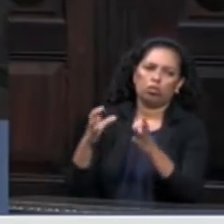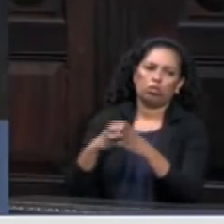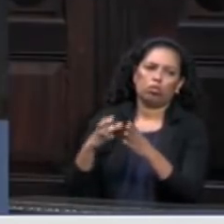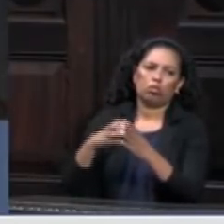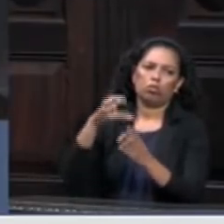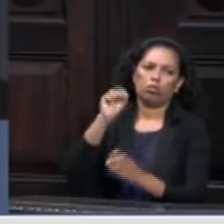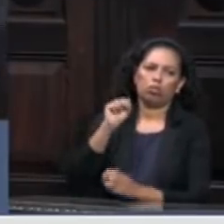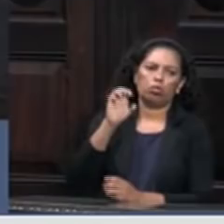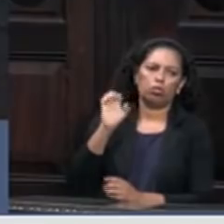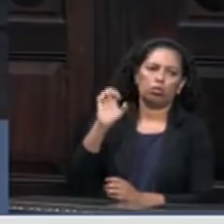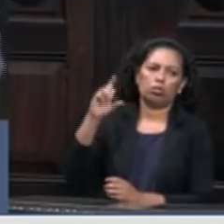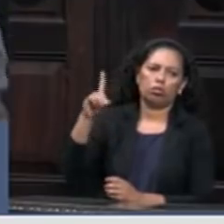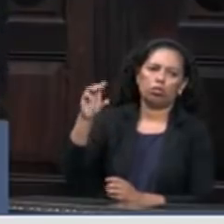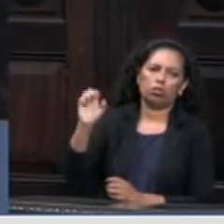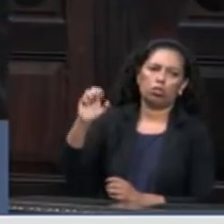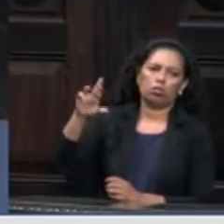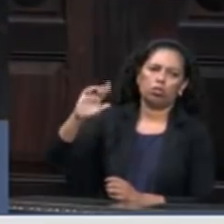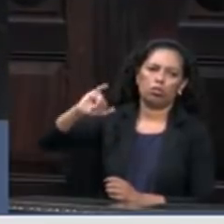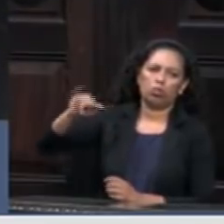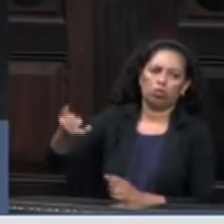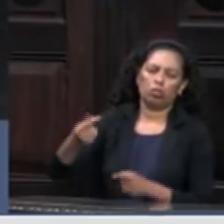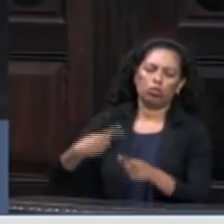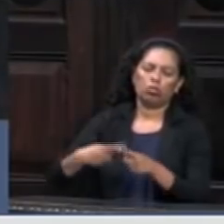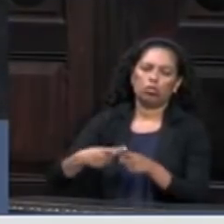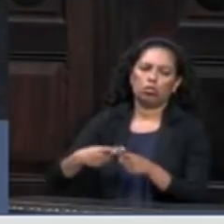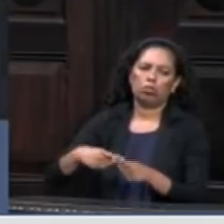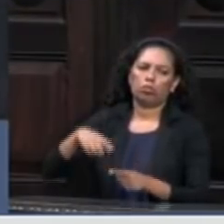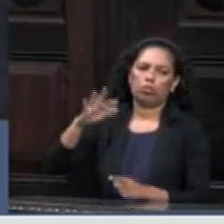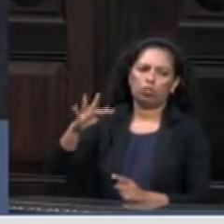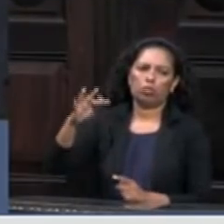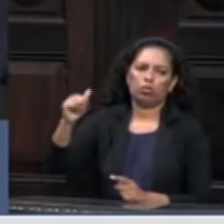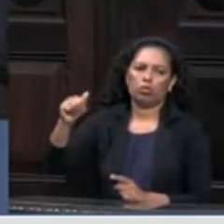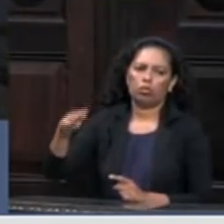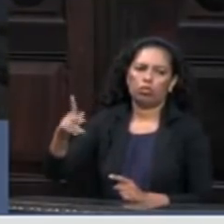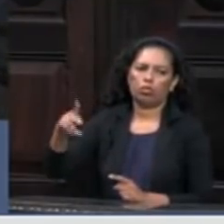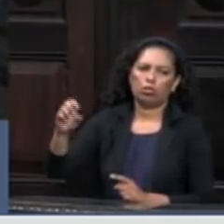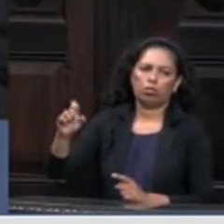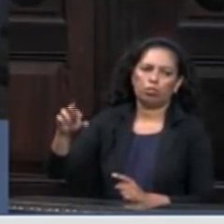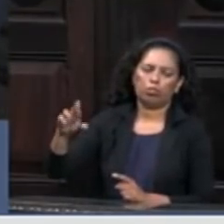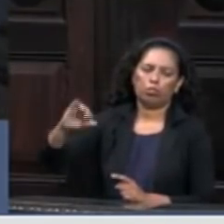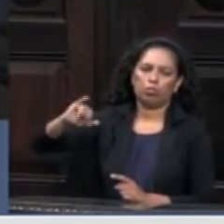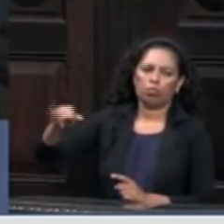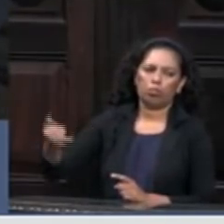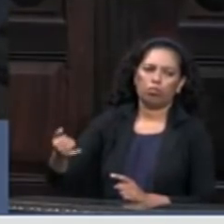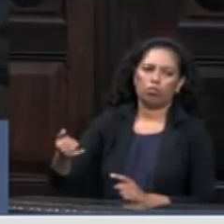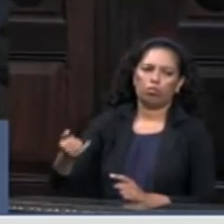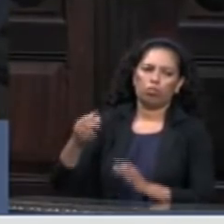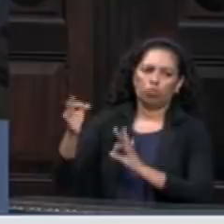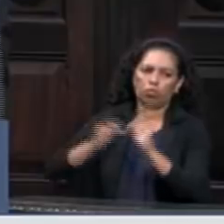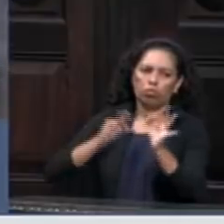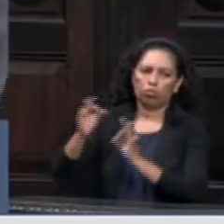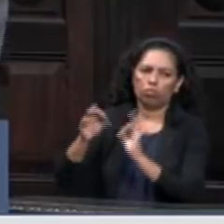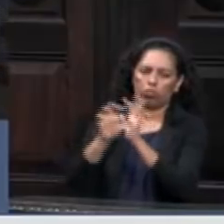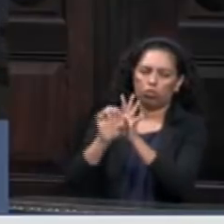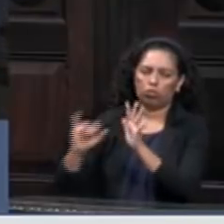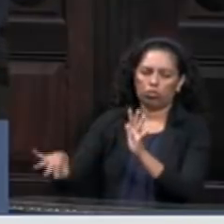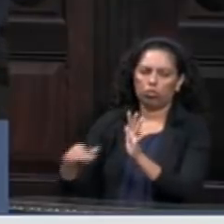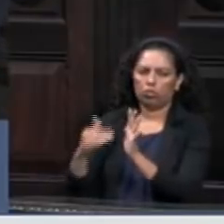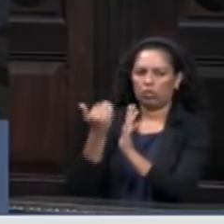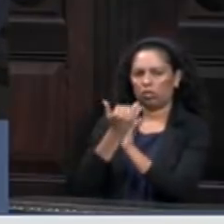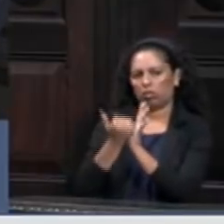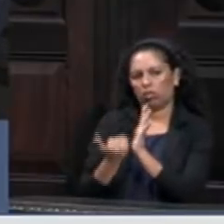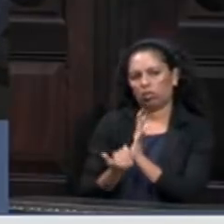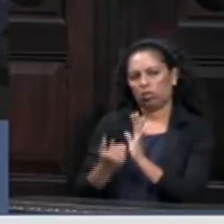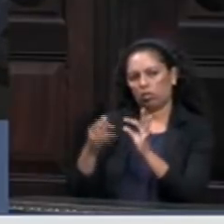CEDERJ e CCR e para a FAPERJ. Dessa forma, garantindo uma execução orçamentária mínima